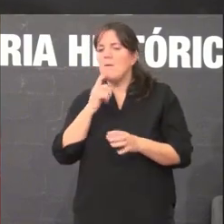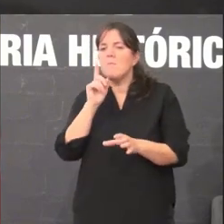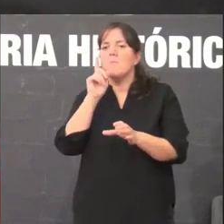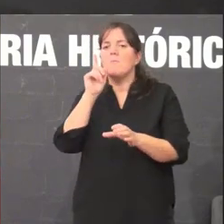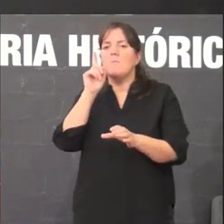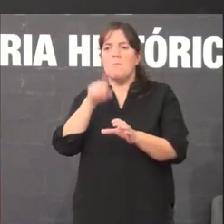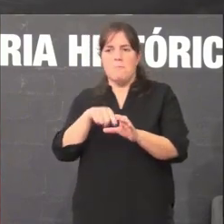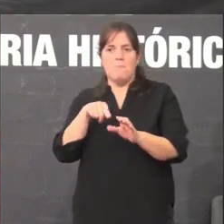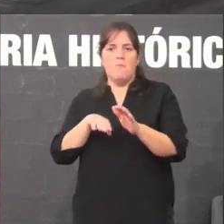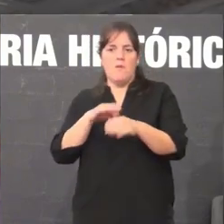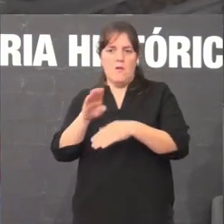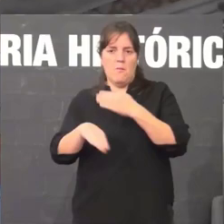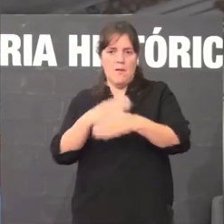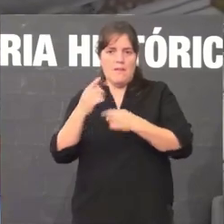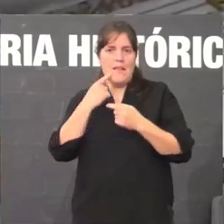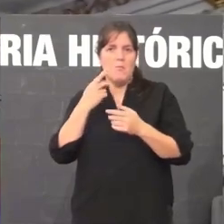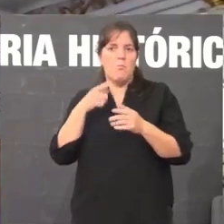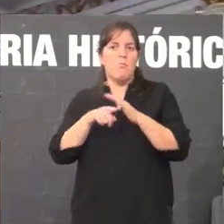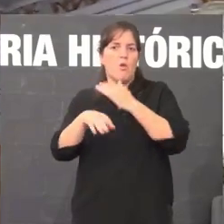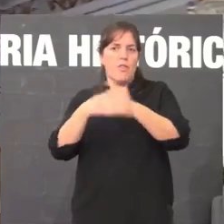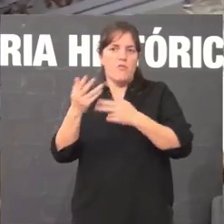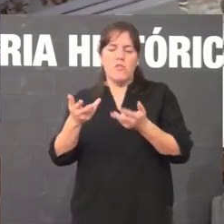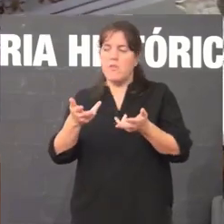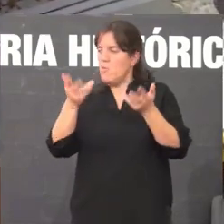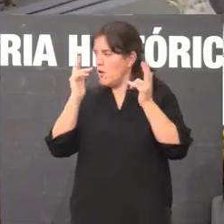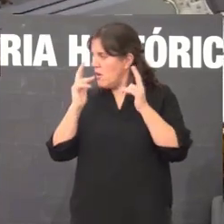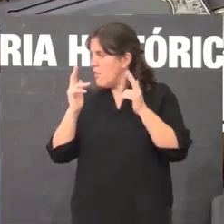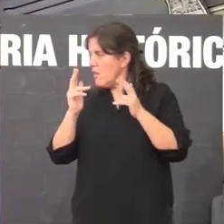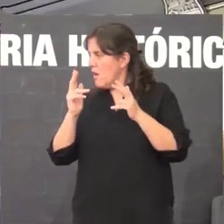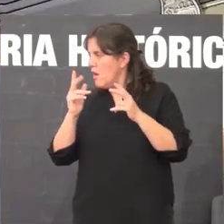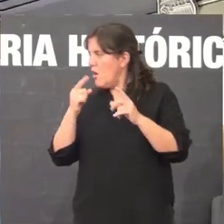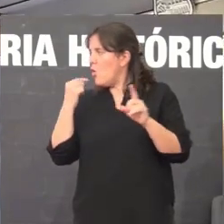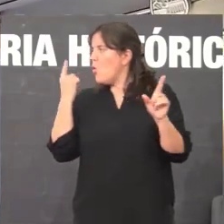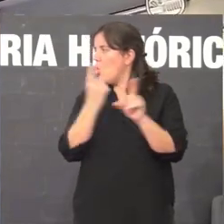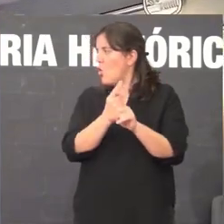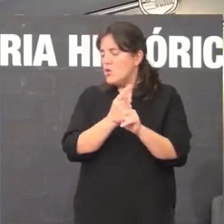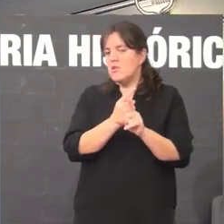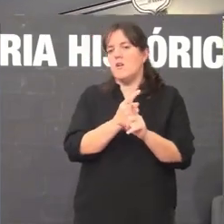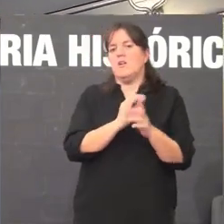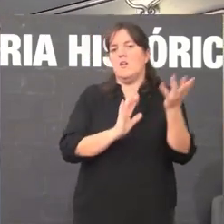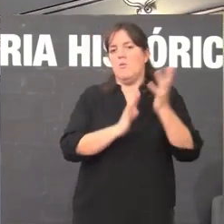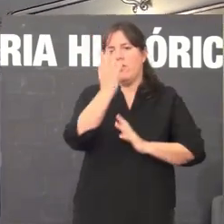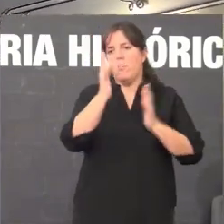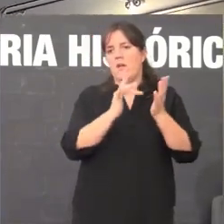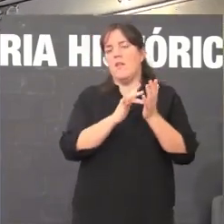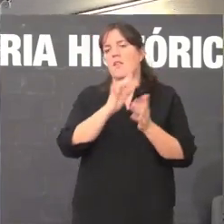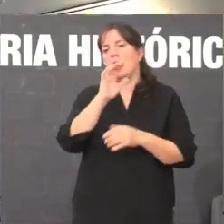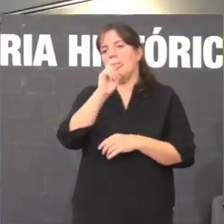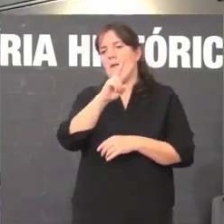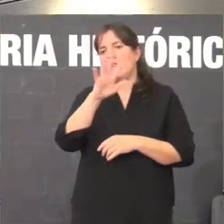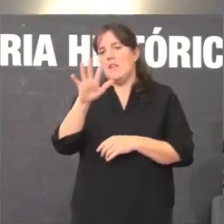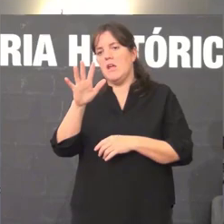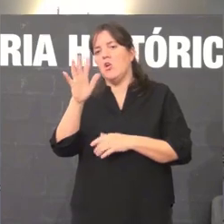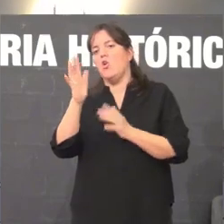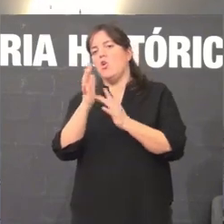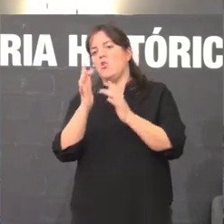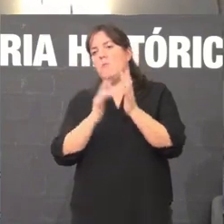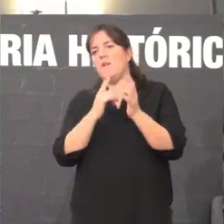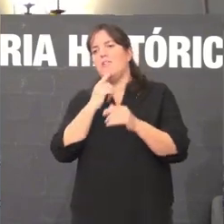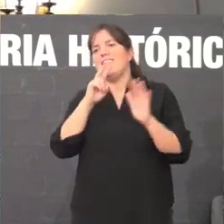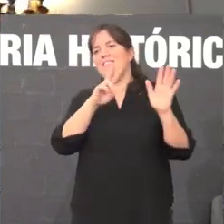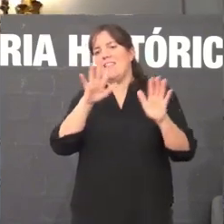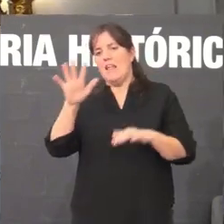o processo de democracia, ao golpe contra-revolucionário do 25 de novembro de